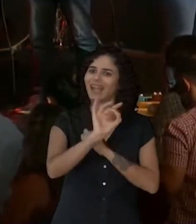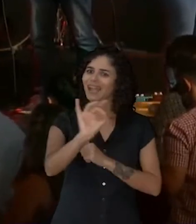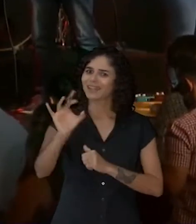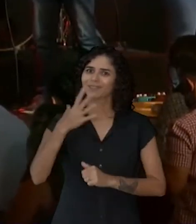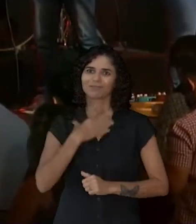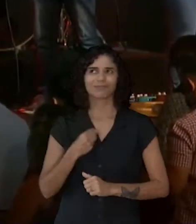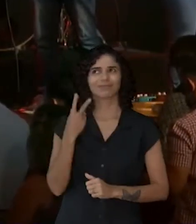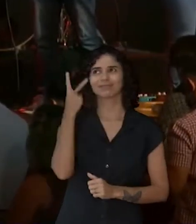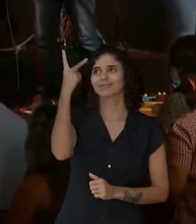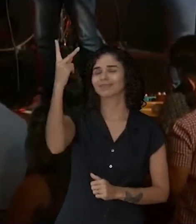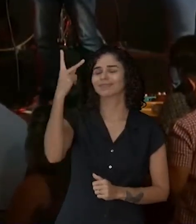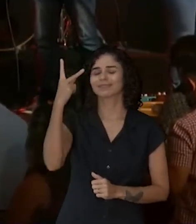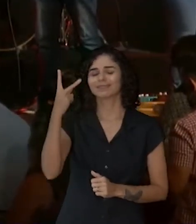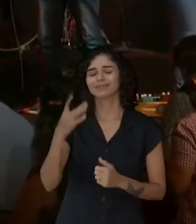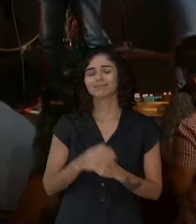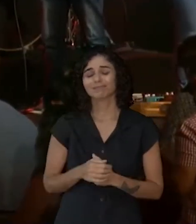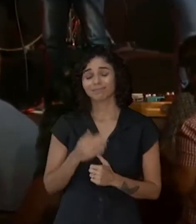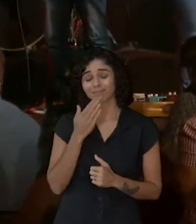que o Senhor